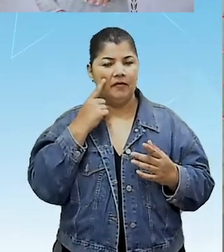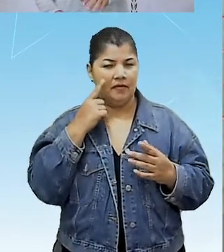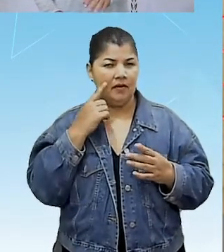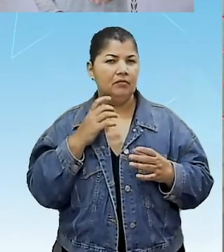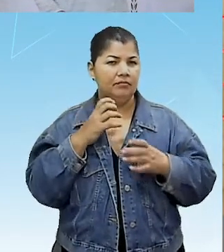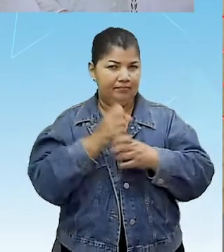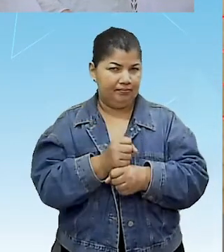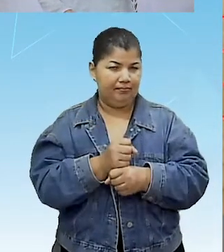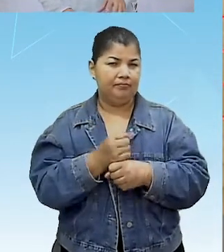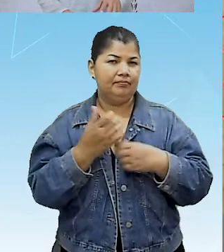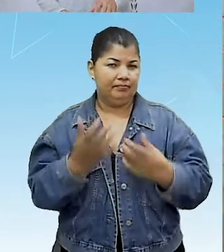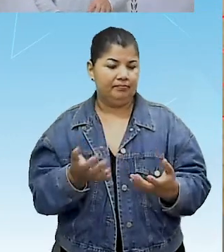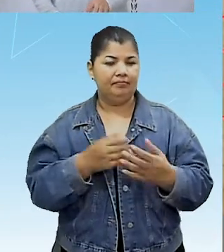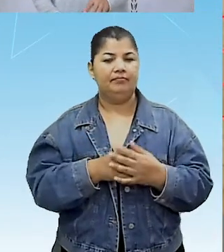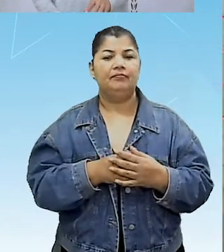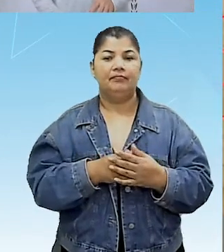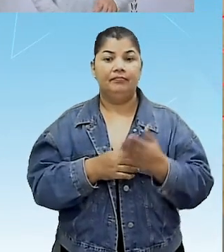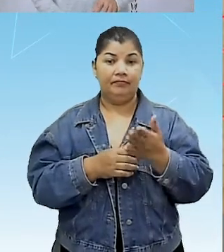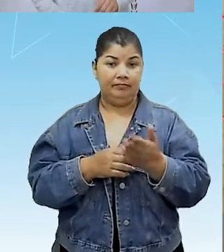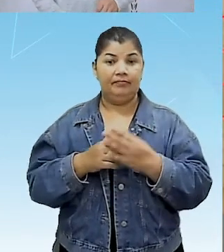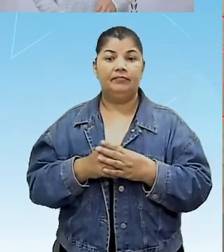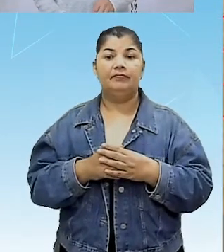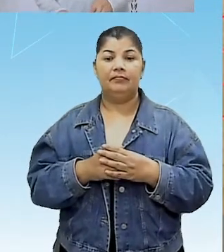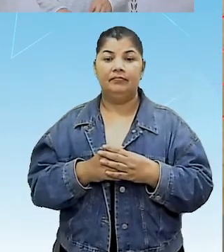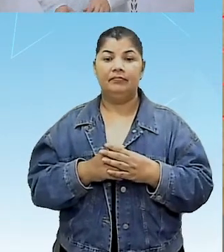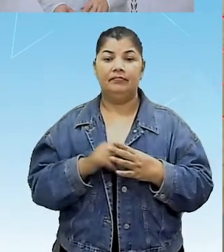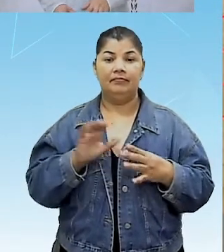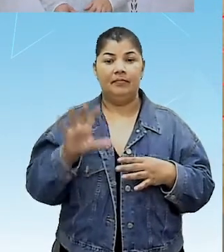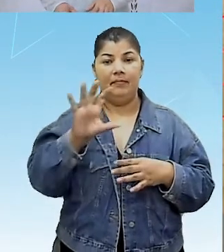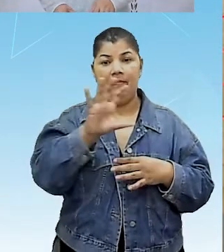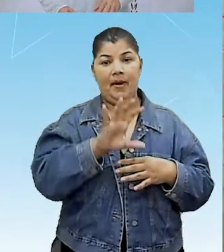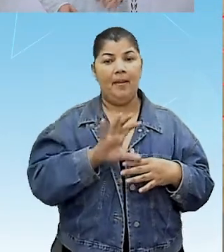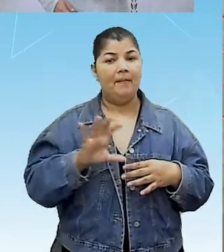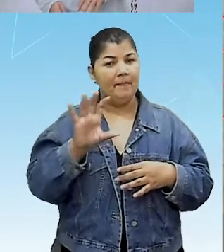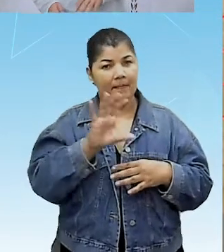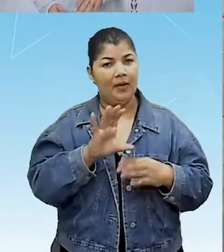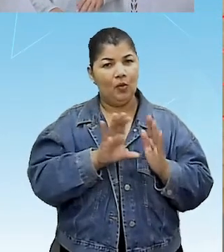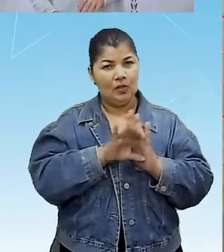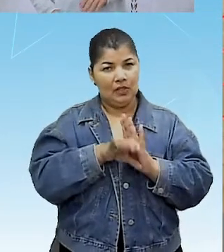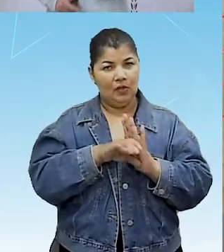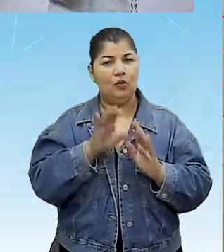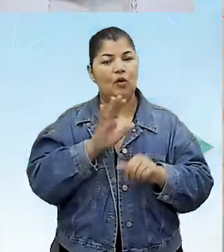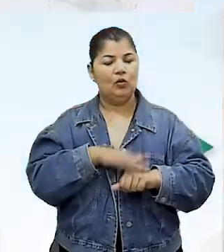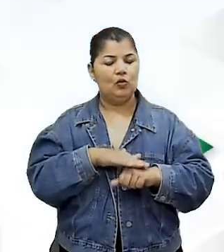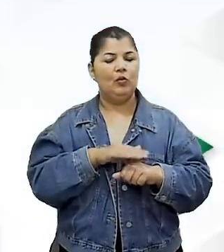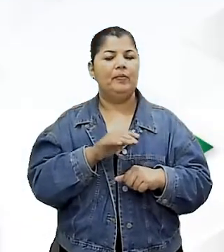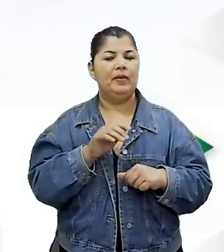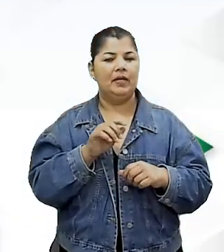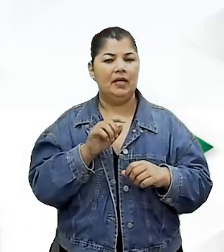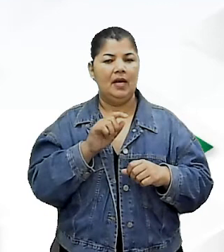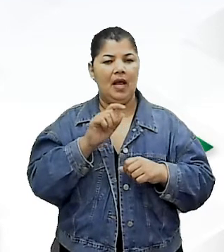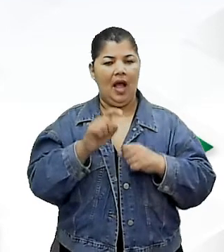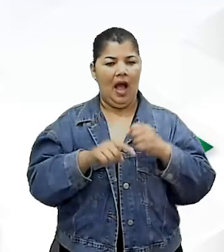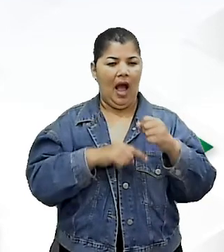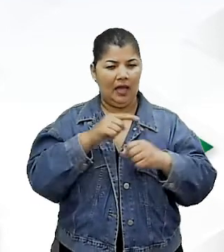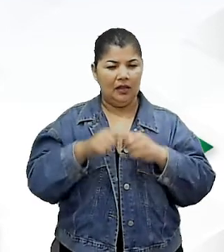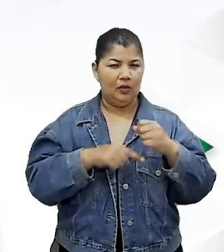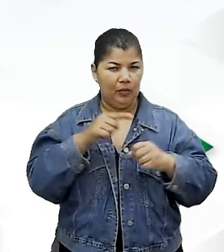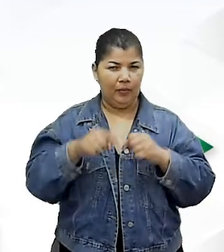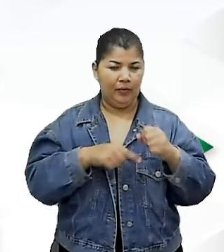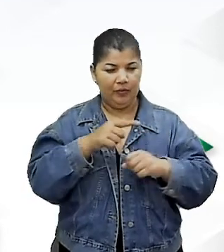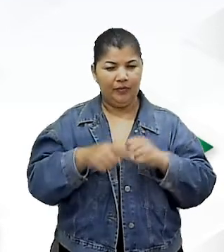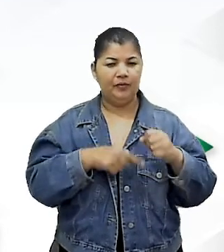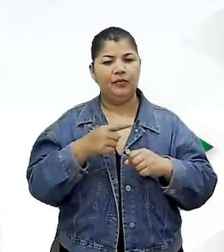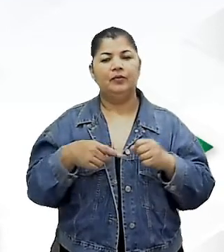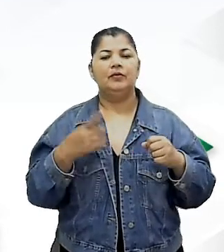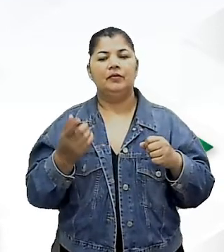Vem comigo, ó. Esse é um mapa conceitual sobre o átomo. Ele é subdividido para,